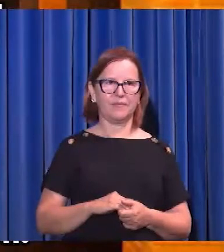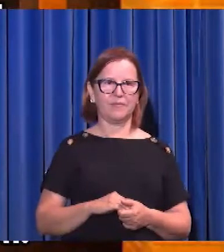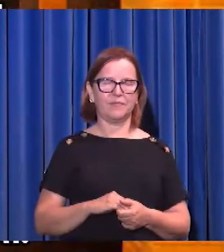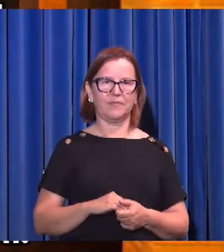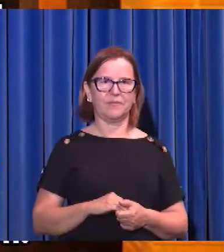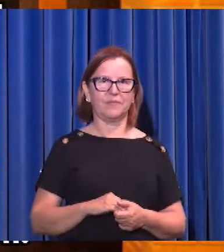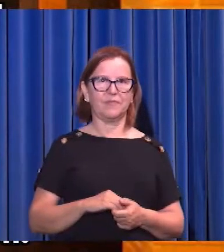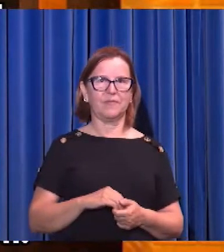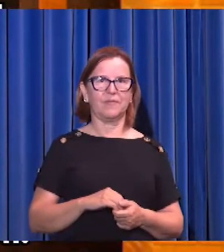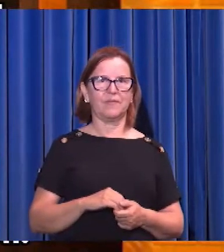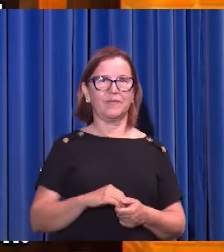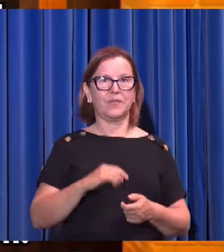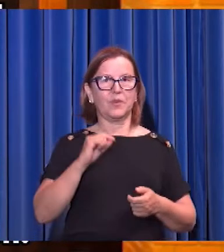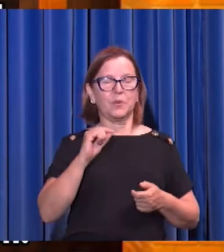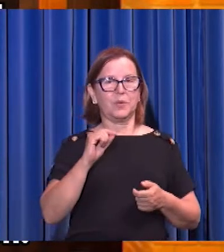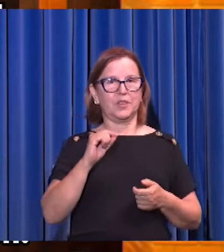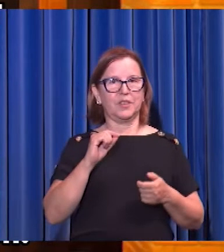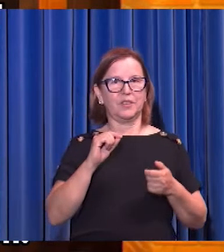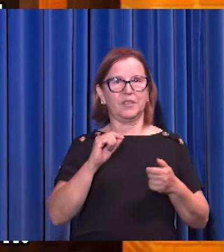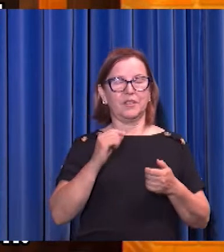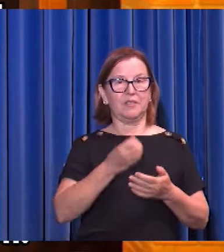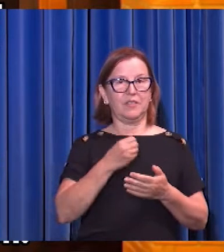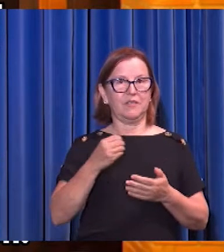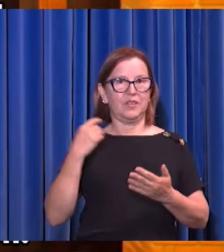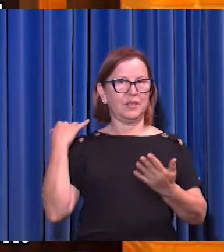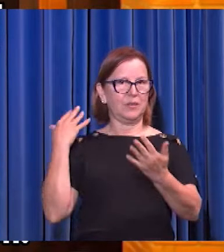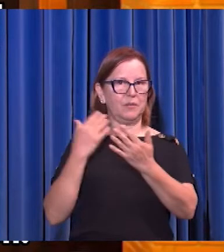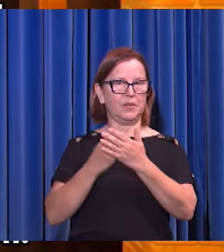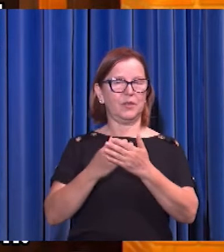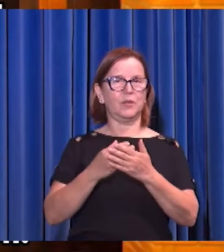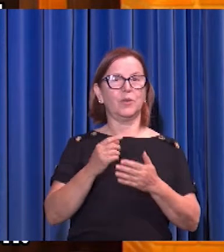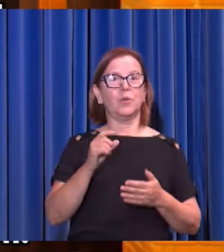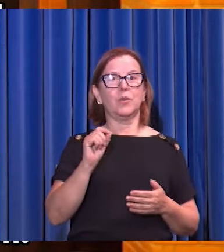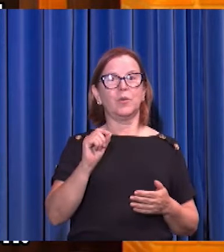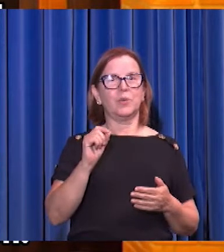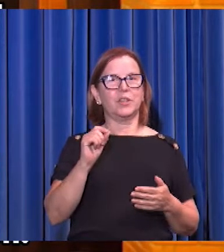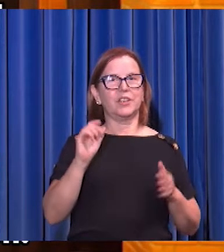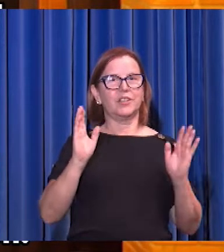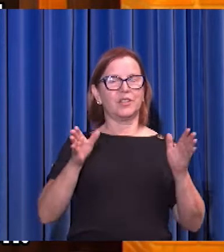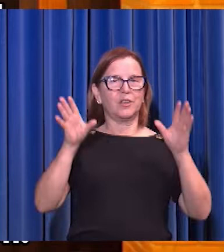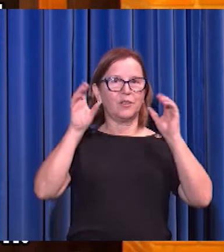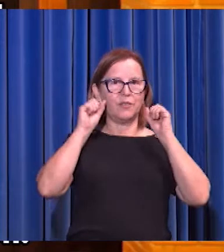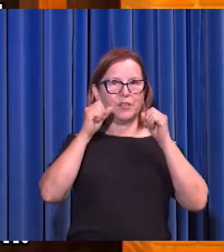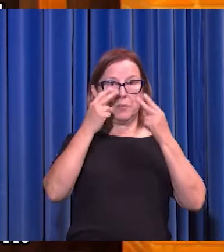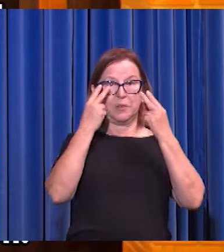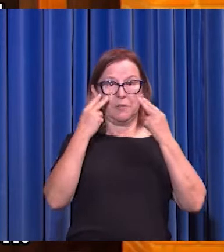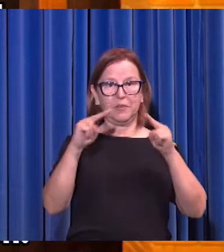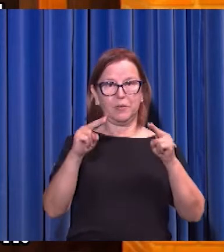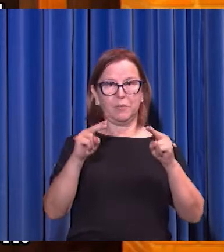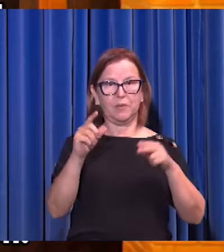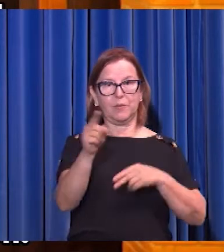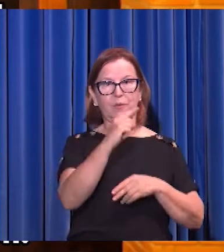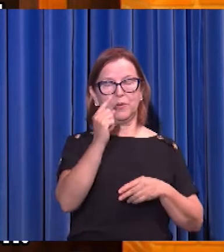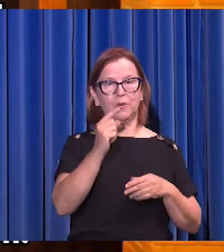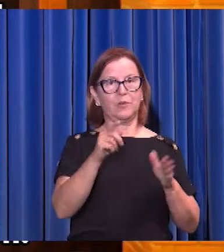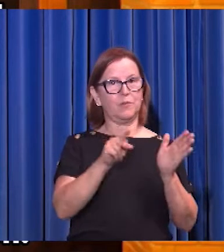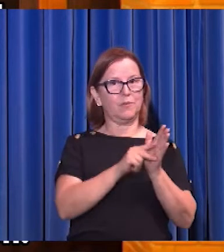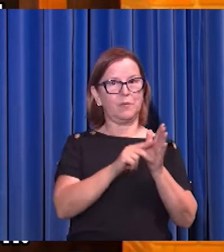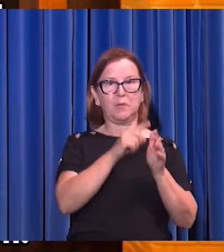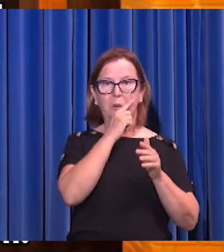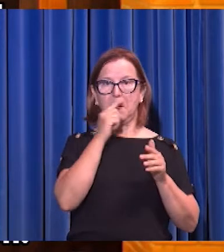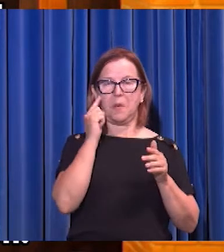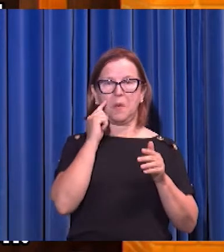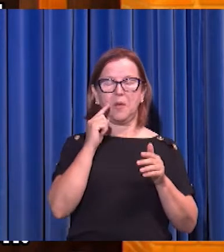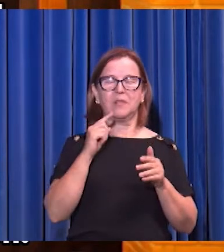O que era desde o princípio, o que temos ouvido, o que temos visto com os nossos próprios olhos, o que